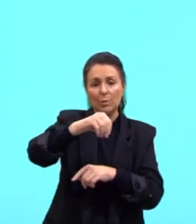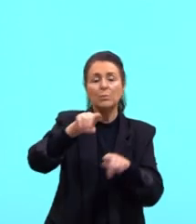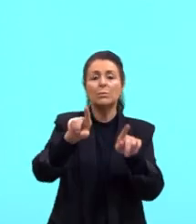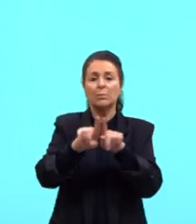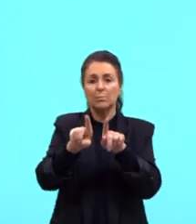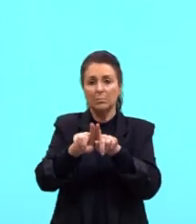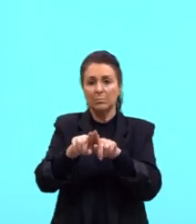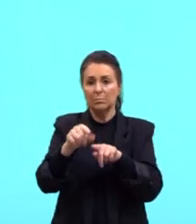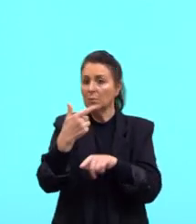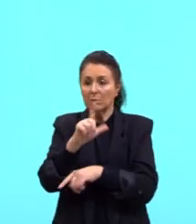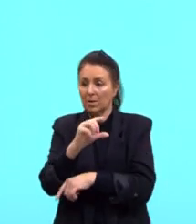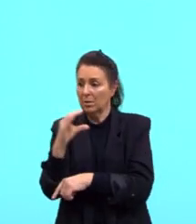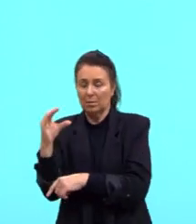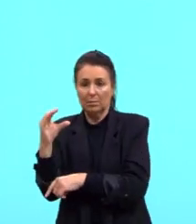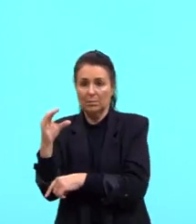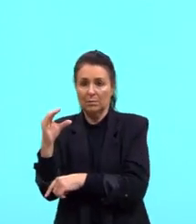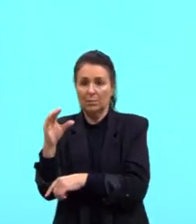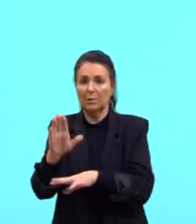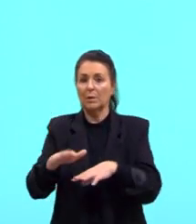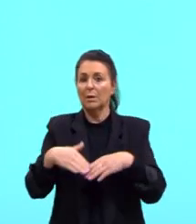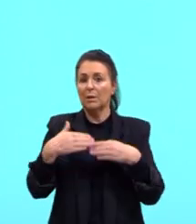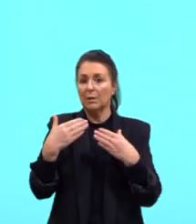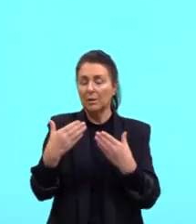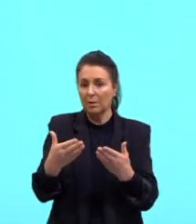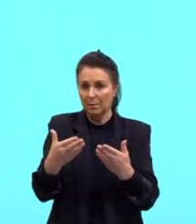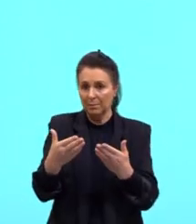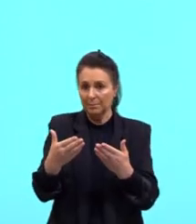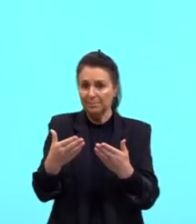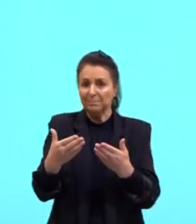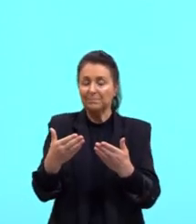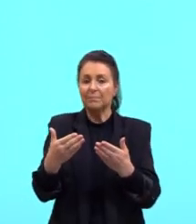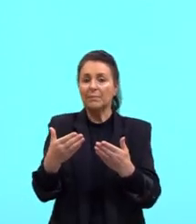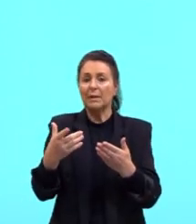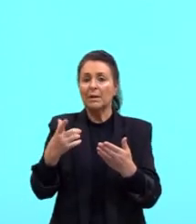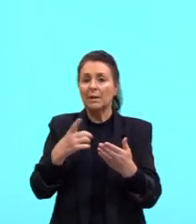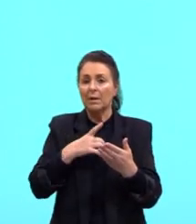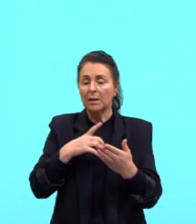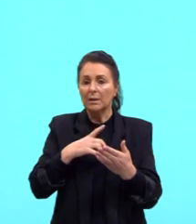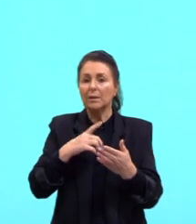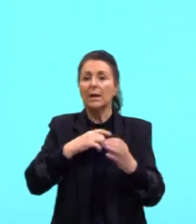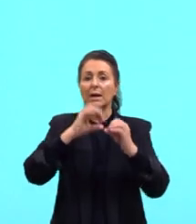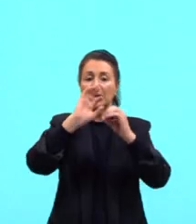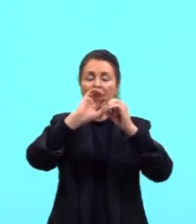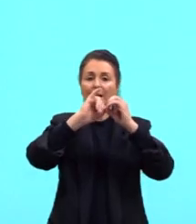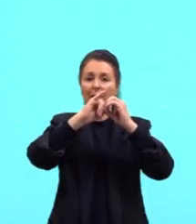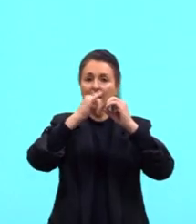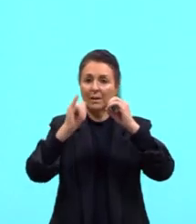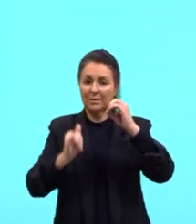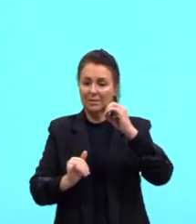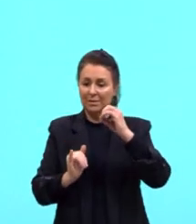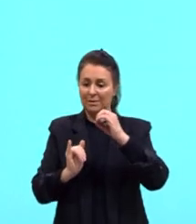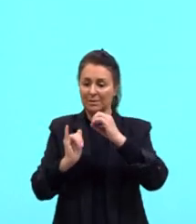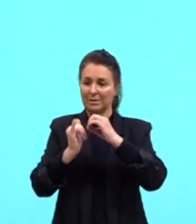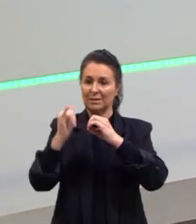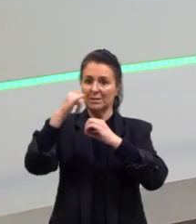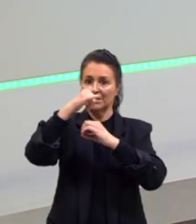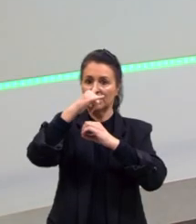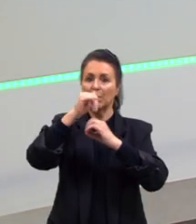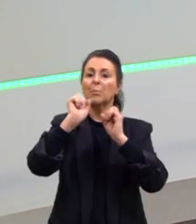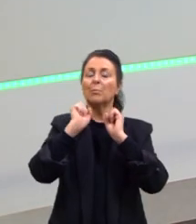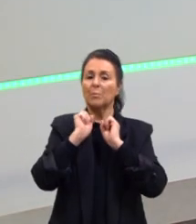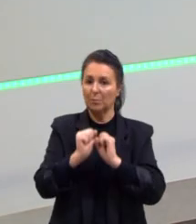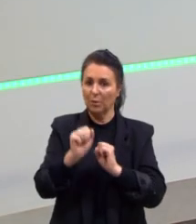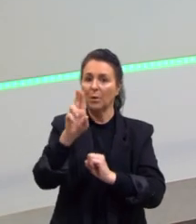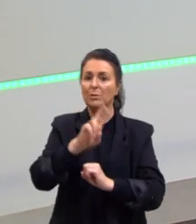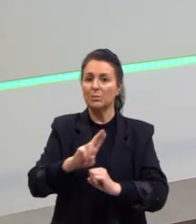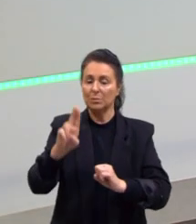ali né Tá certo então essa questão apesar de parecer de eletrólise dá para ser resolvido através da